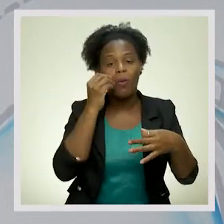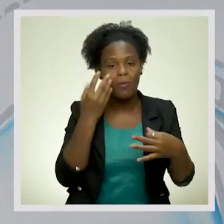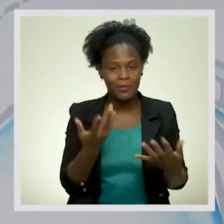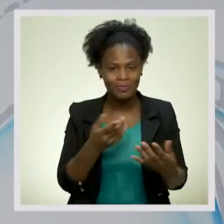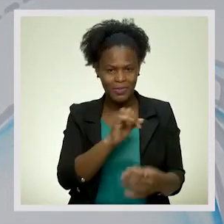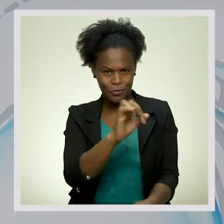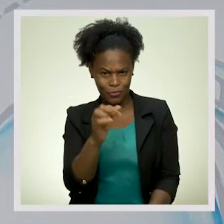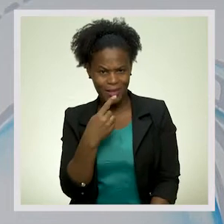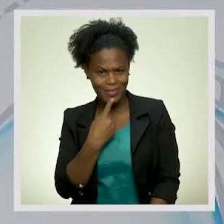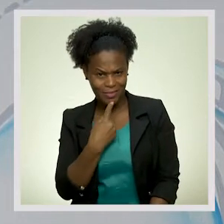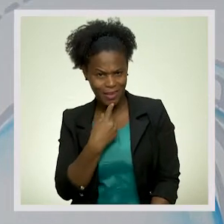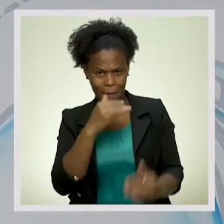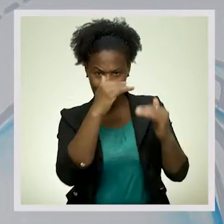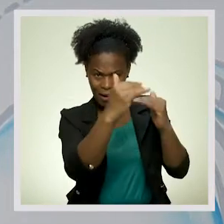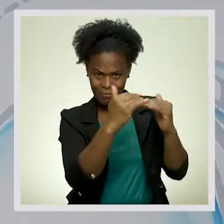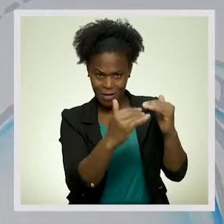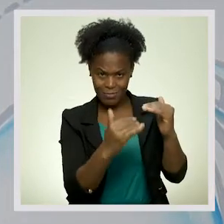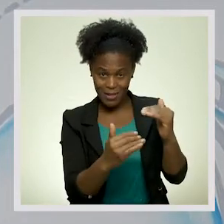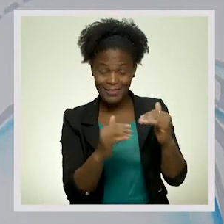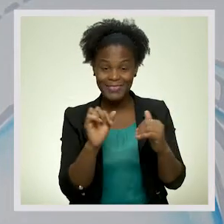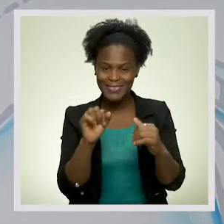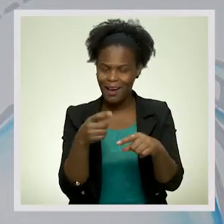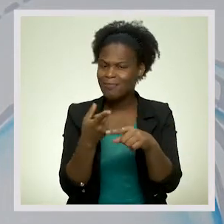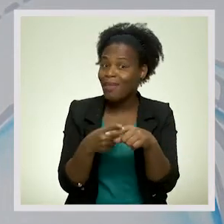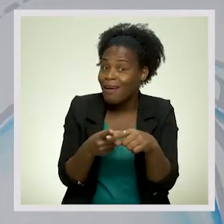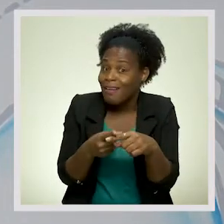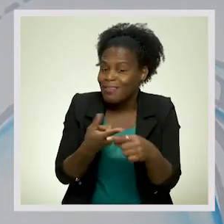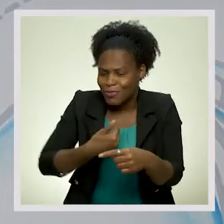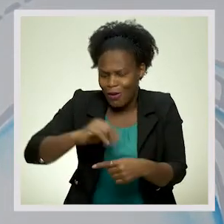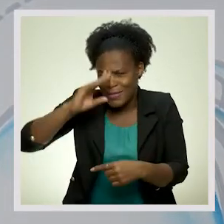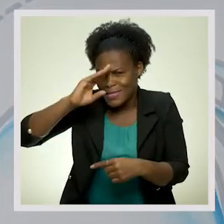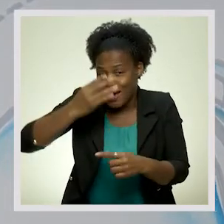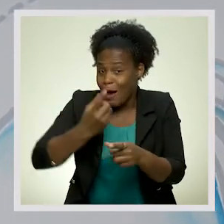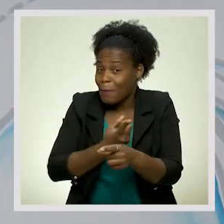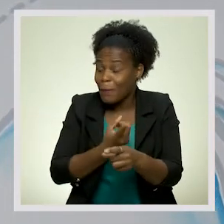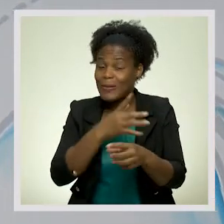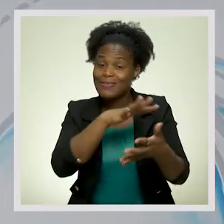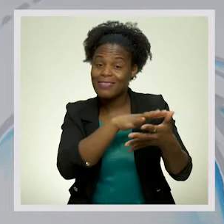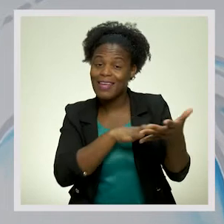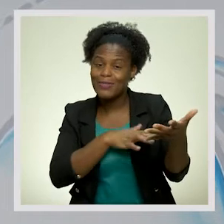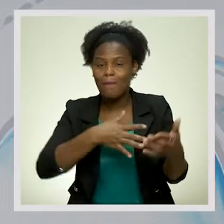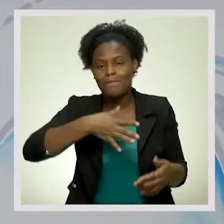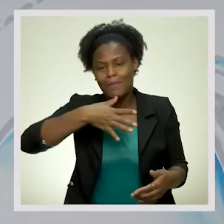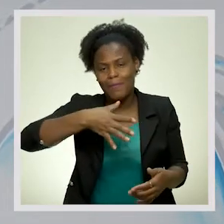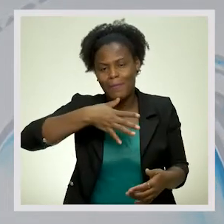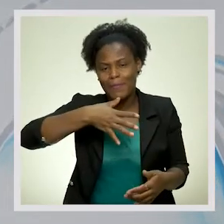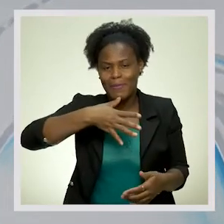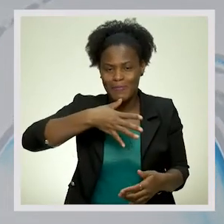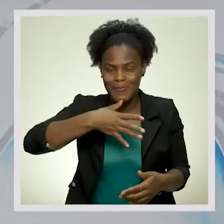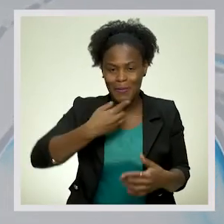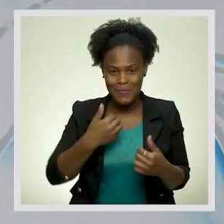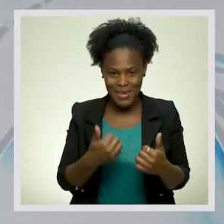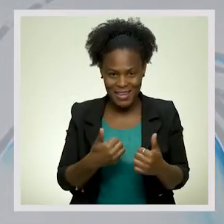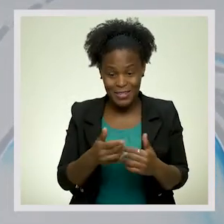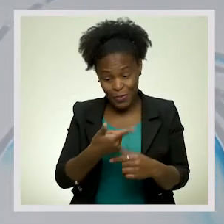meninos? É interessante sabermos coisas sobre texto narrativo, não é? Pois bem, e vamos